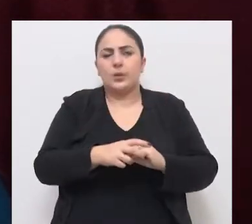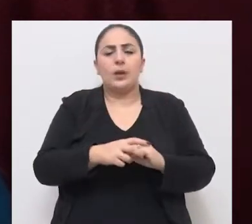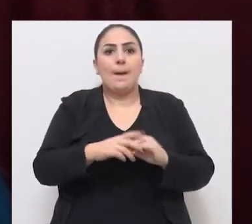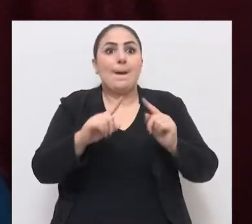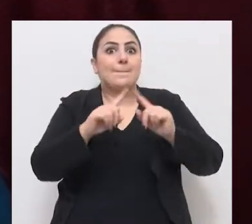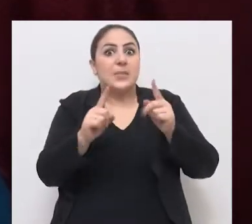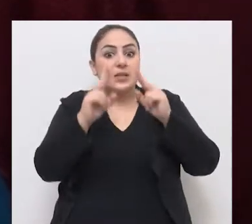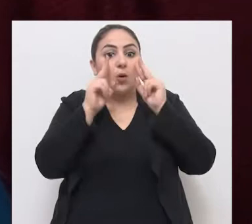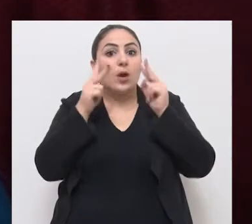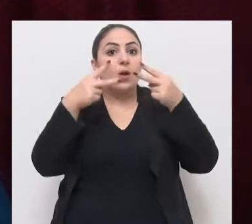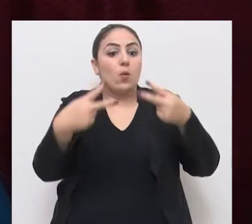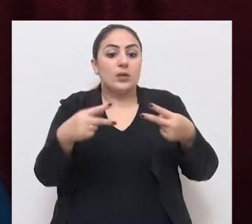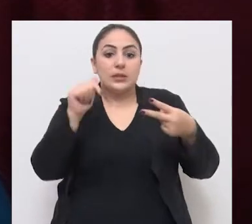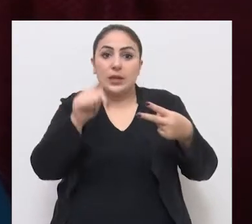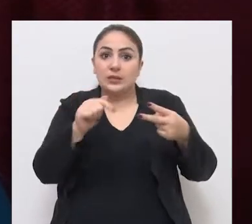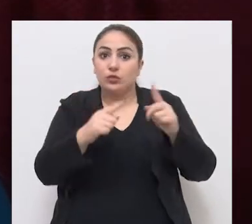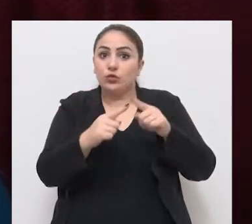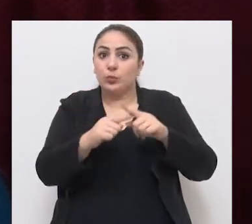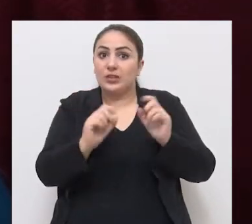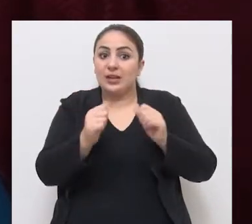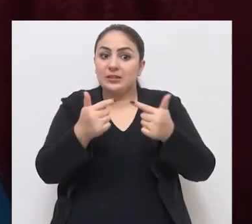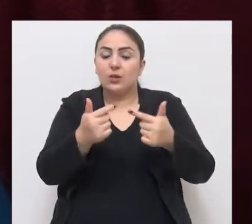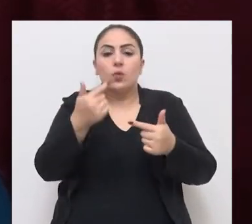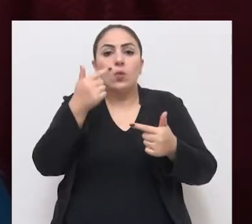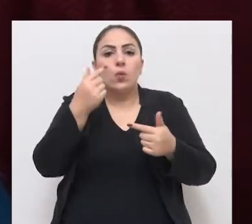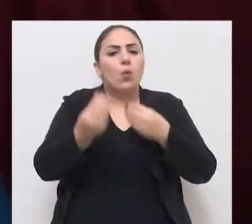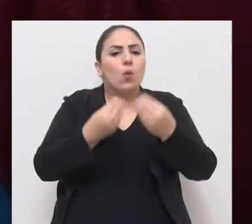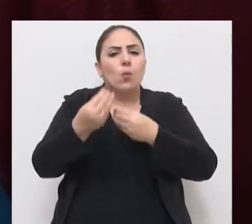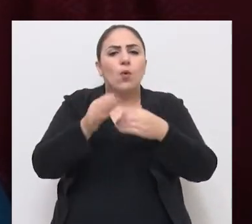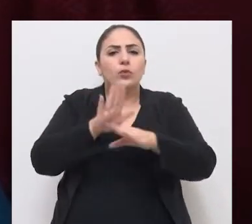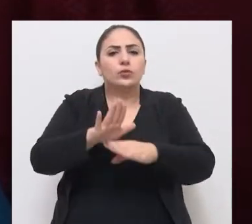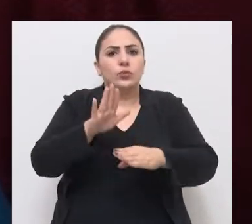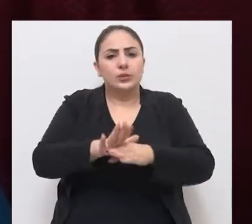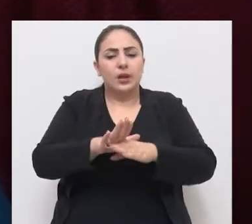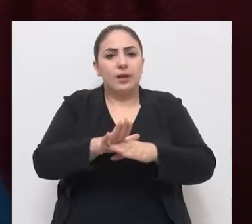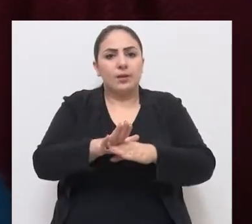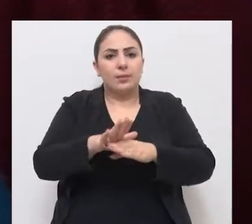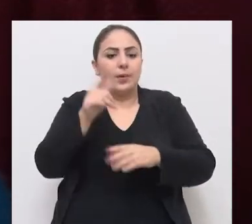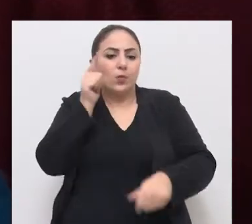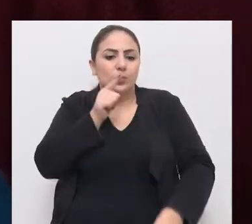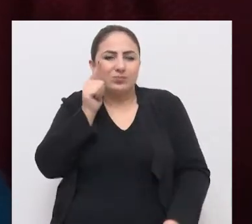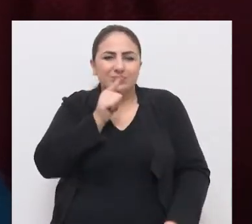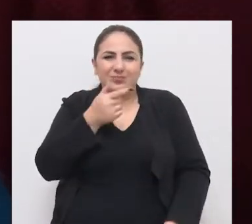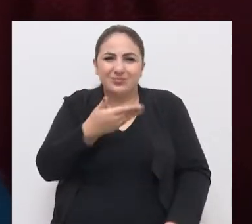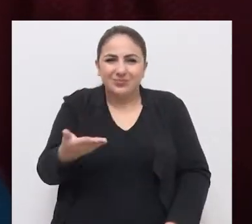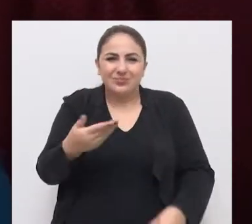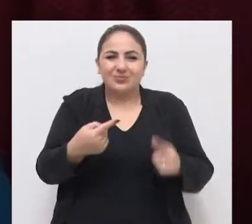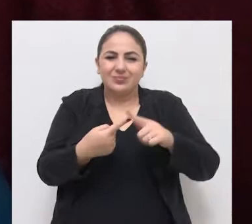disso, mas eu tenho que reconhecer isso e entender de que maneira eu posso contribuir para que isso,